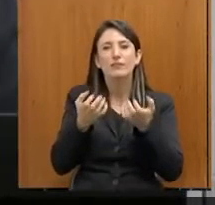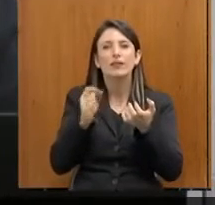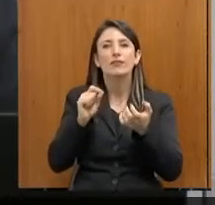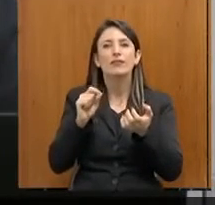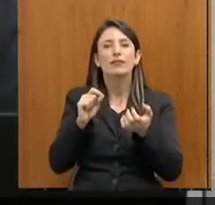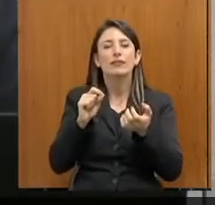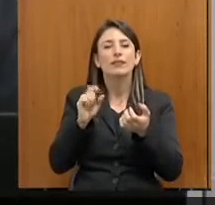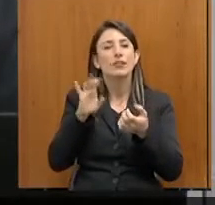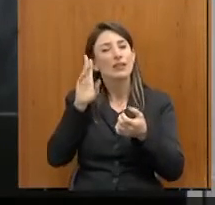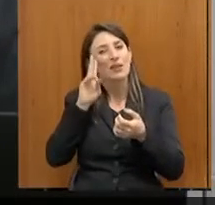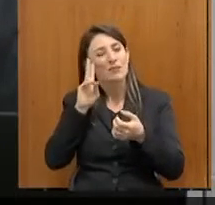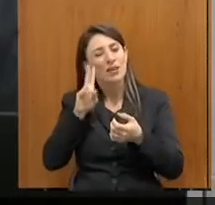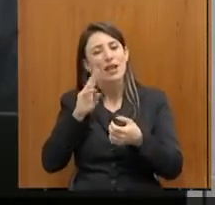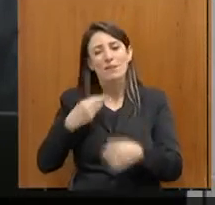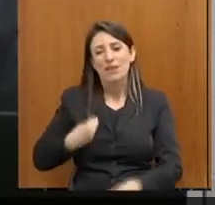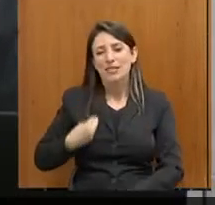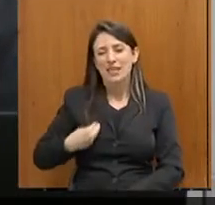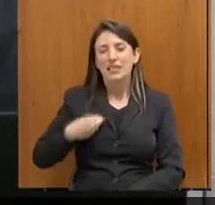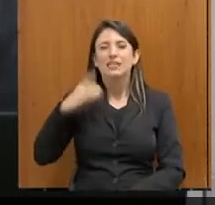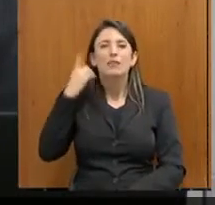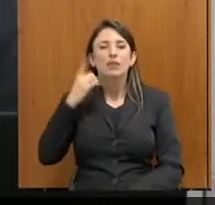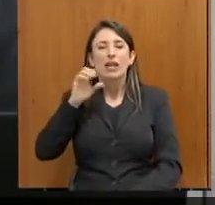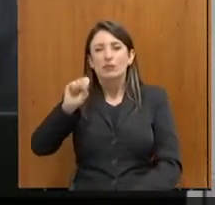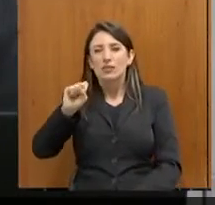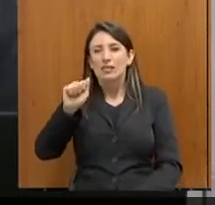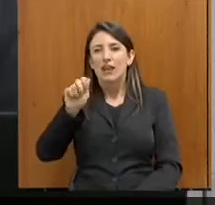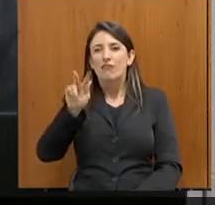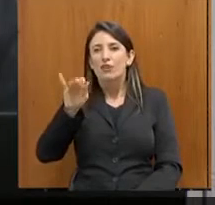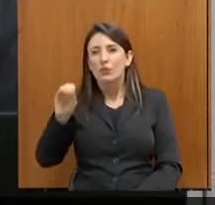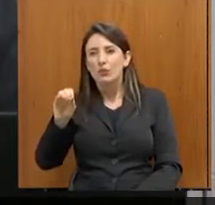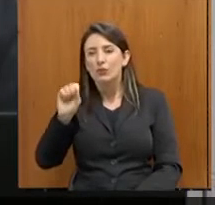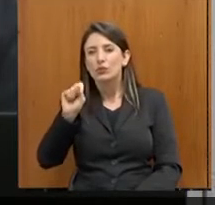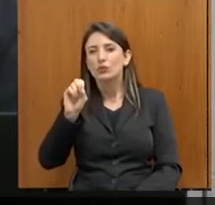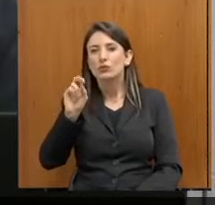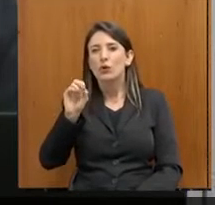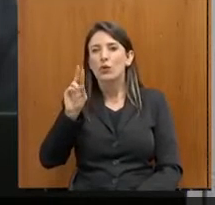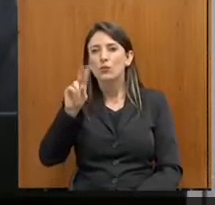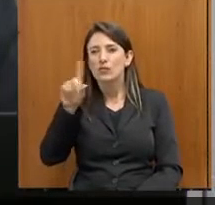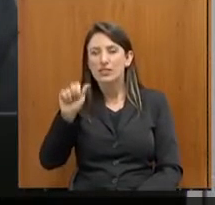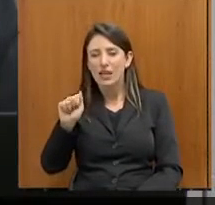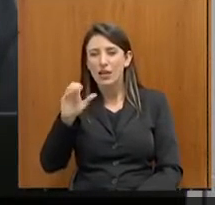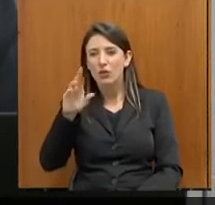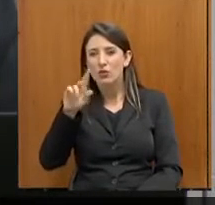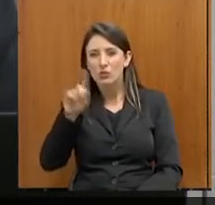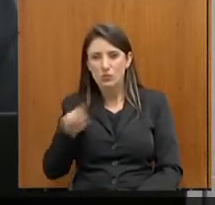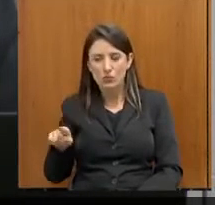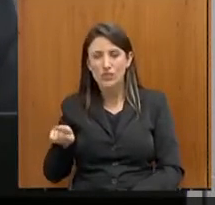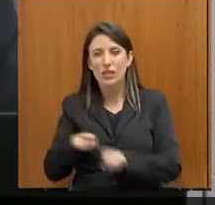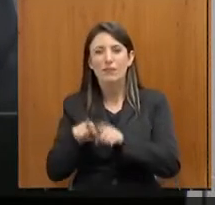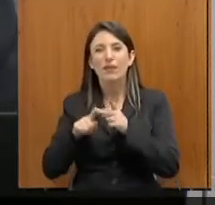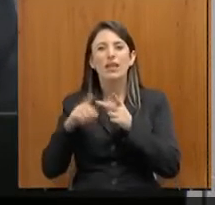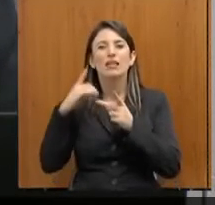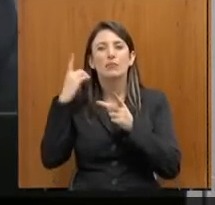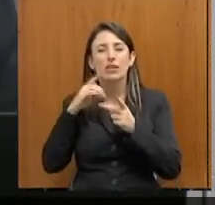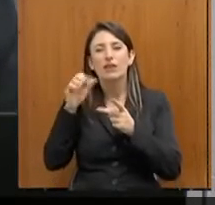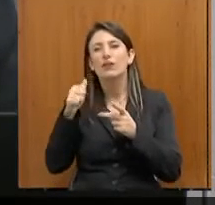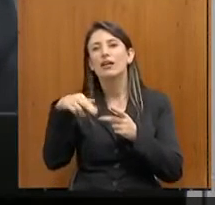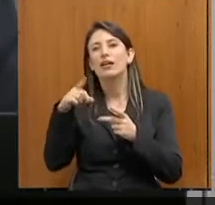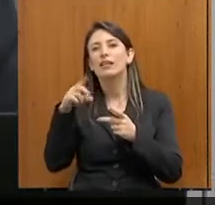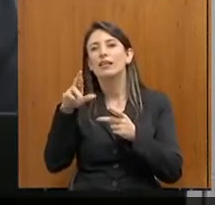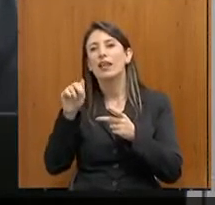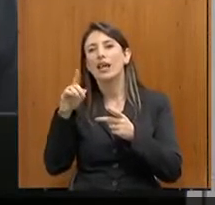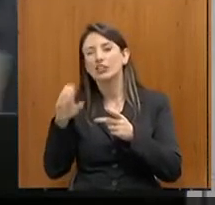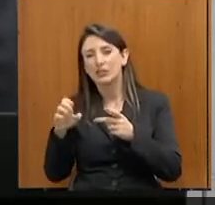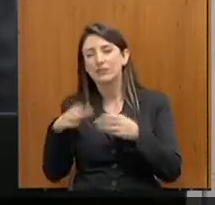presença do deputado Sávio Souza Cruz EA presença do deputado Roberto Andrade e passo a palavra das considerações finais